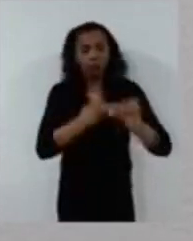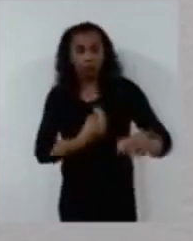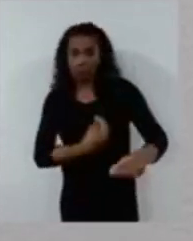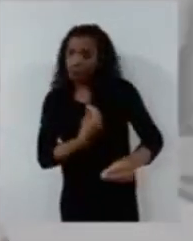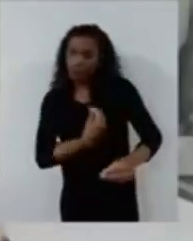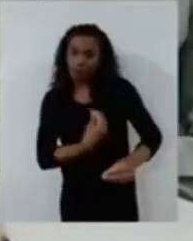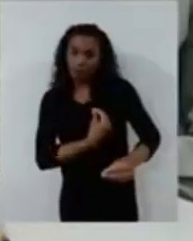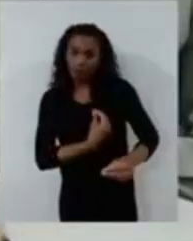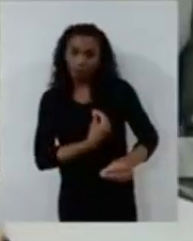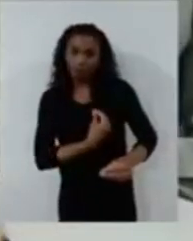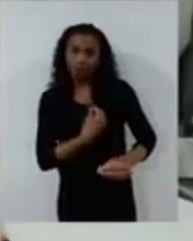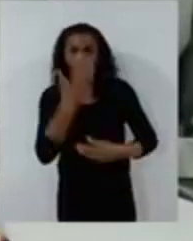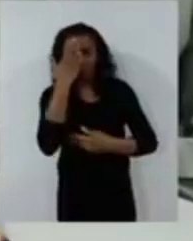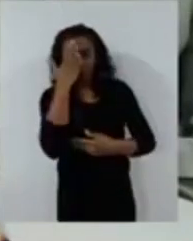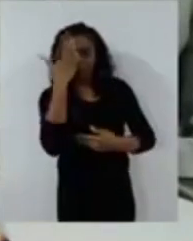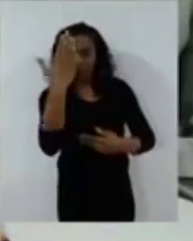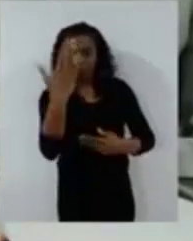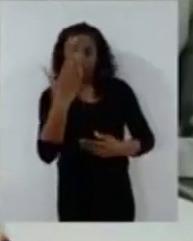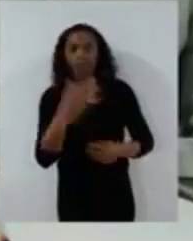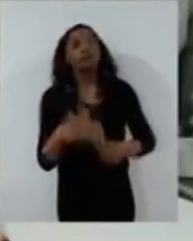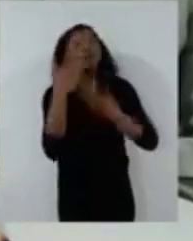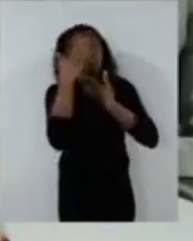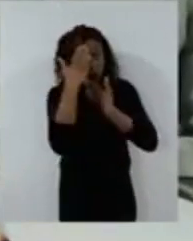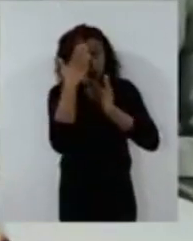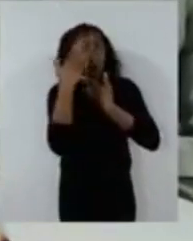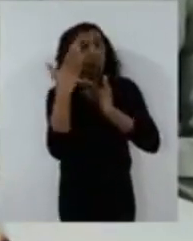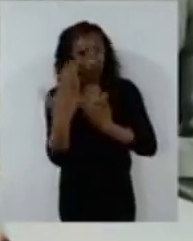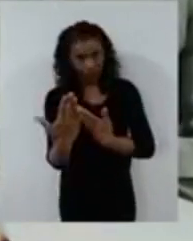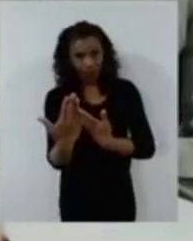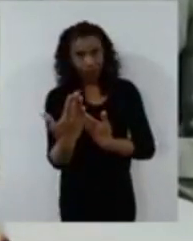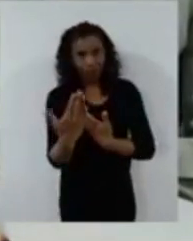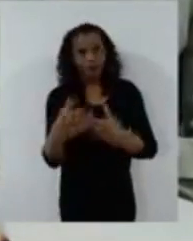Obrigado. Eu que agradeço, doutor